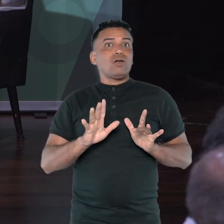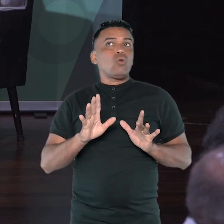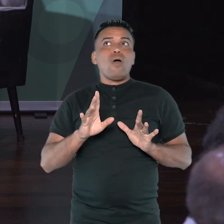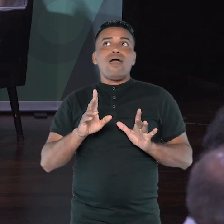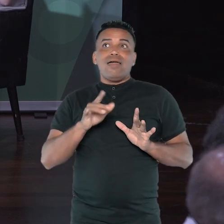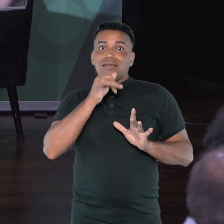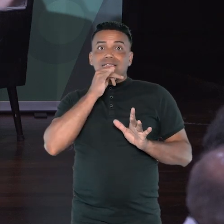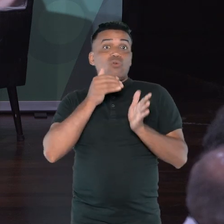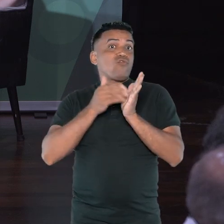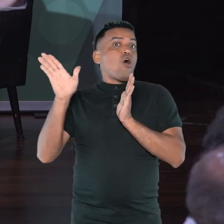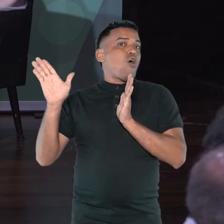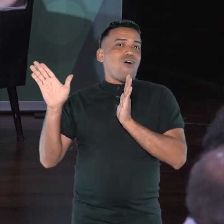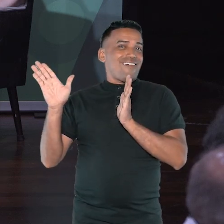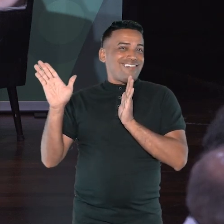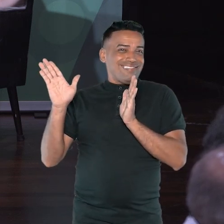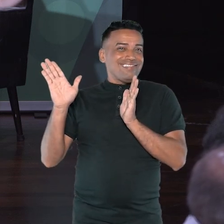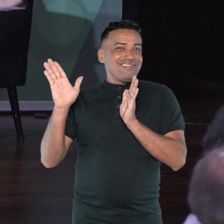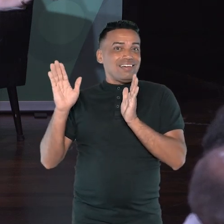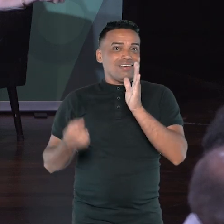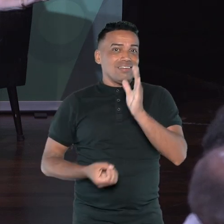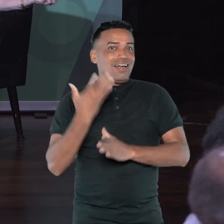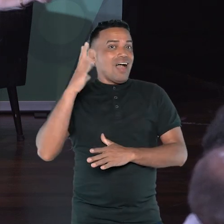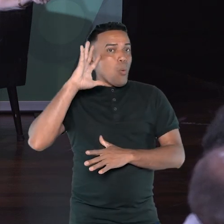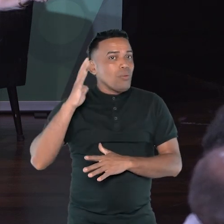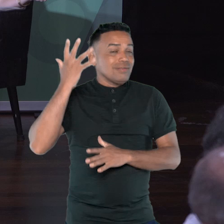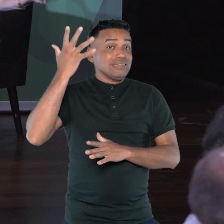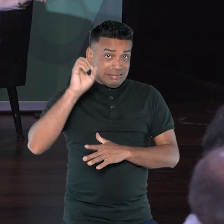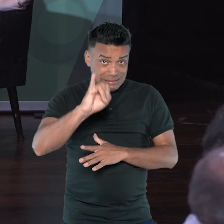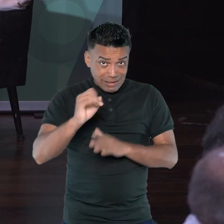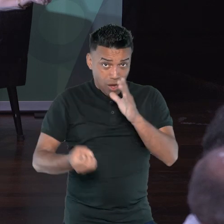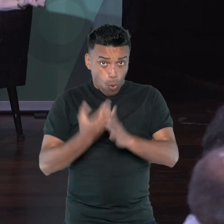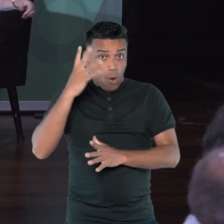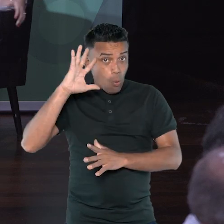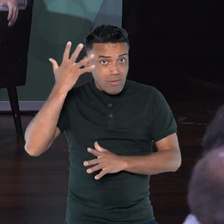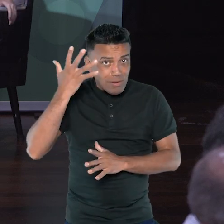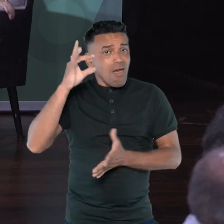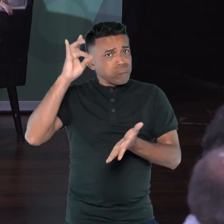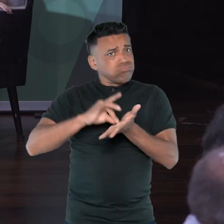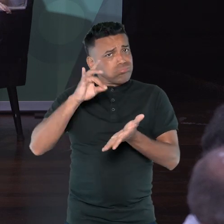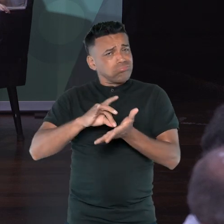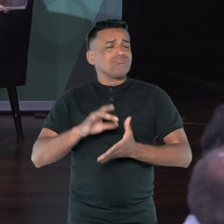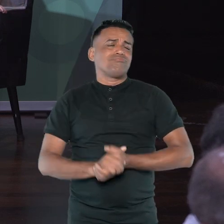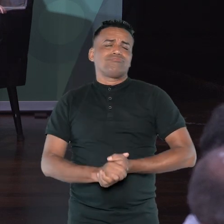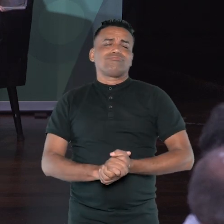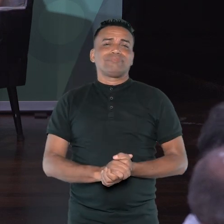é fora do que deveria estar nascendo. Isso está nascendo porque é o que tem de mais real nela.